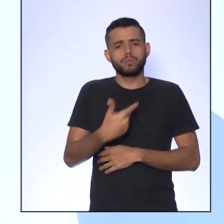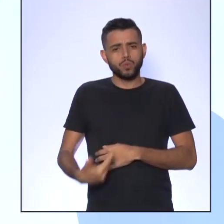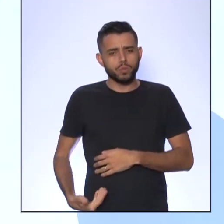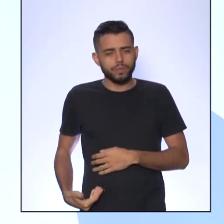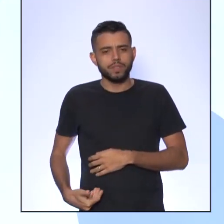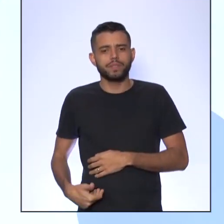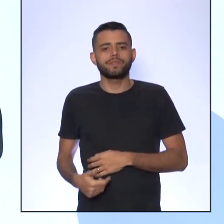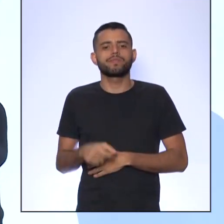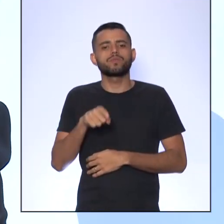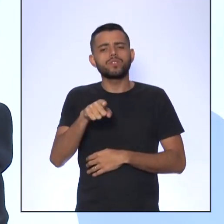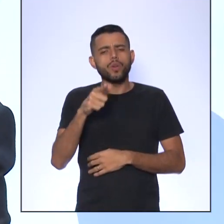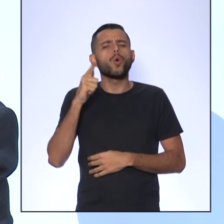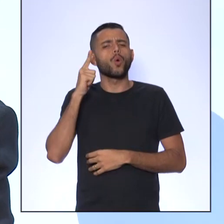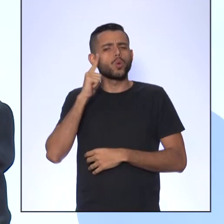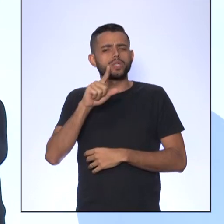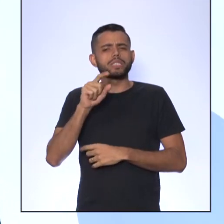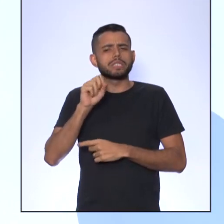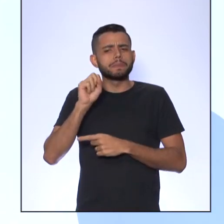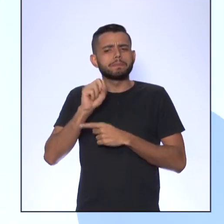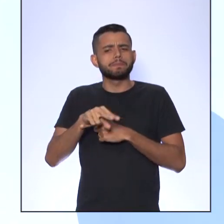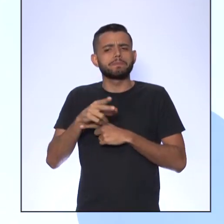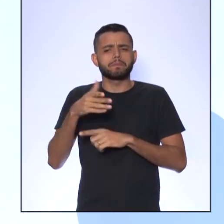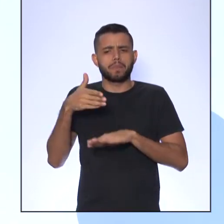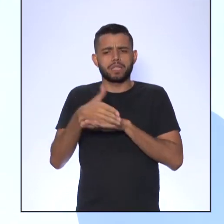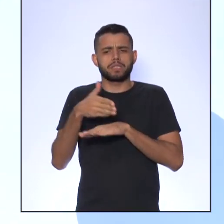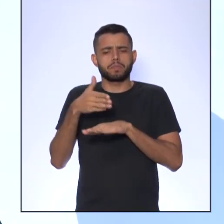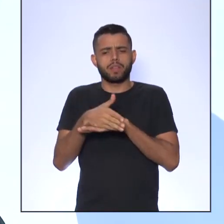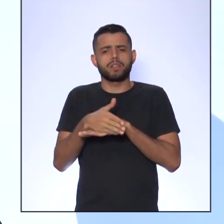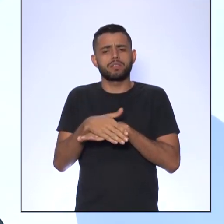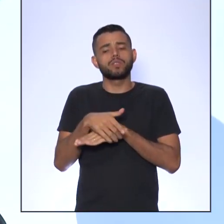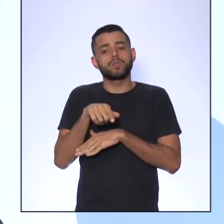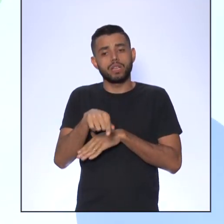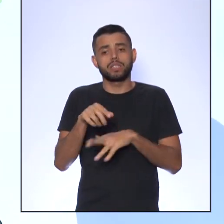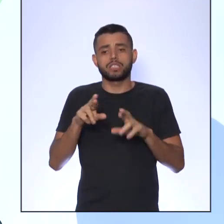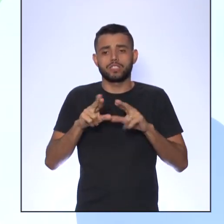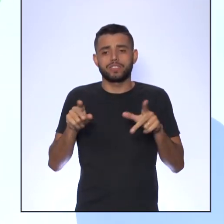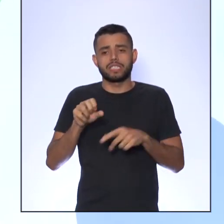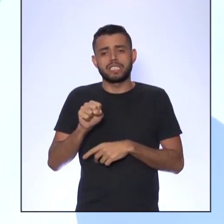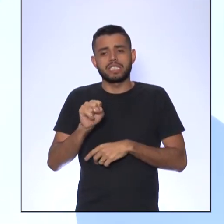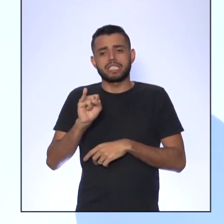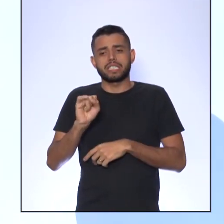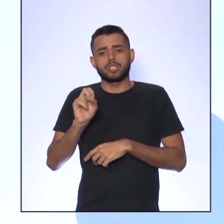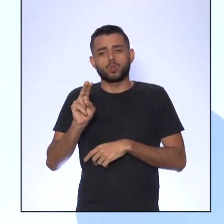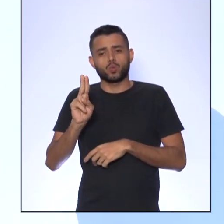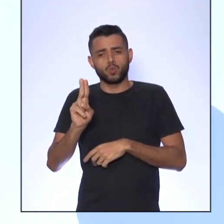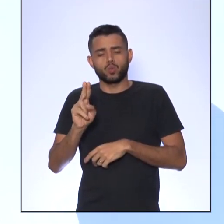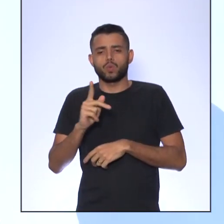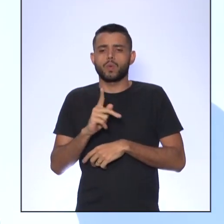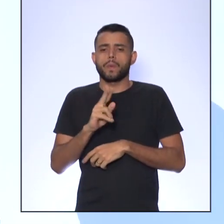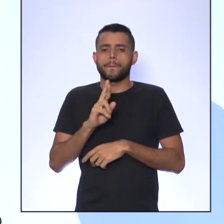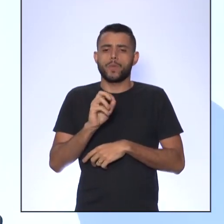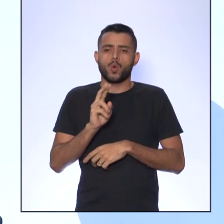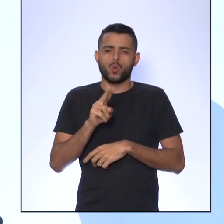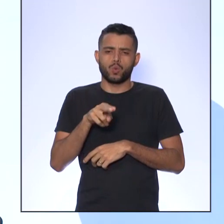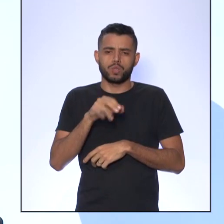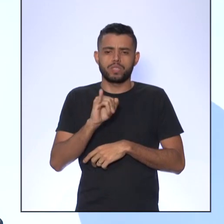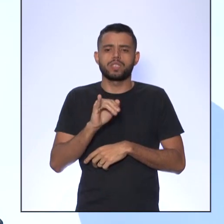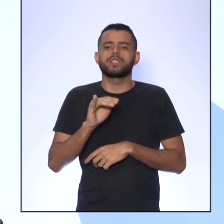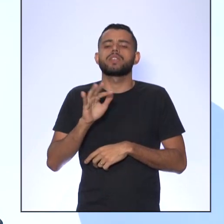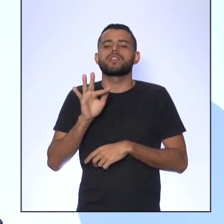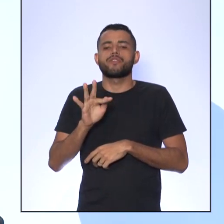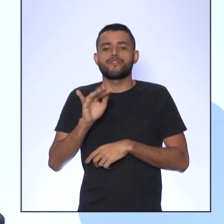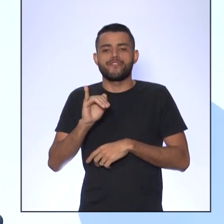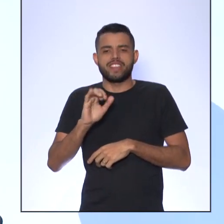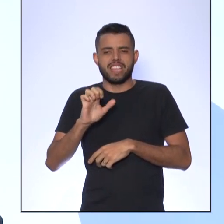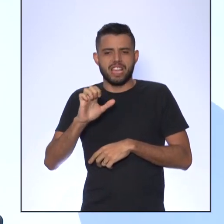especialmente, você vai poder participar. Então essa é a diferença entre SISU, ProUni e o FIES. E